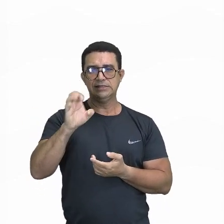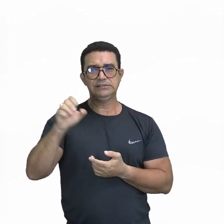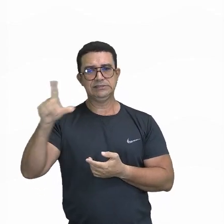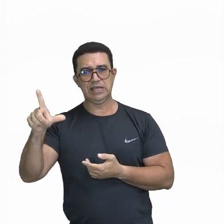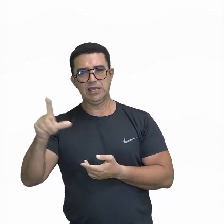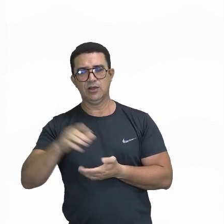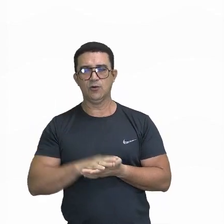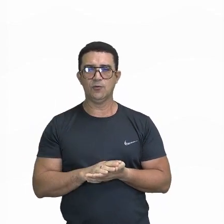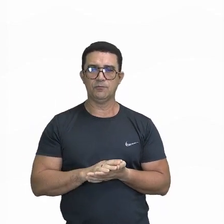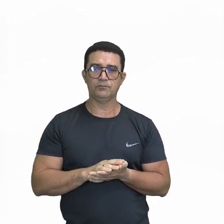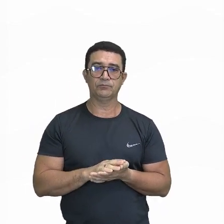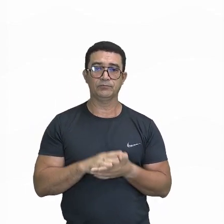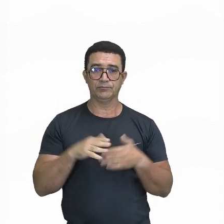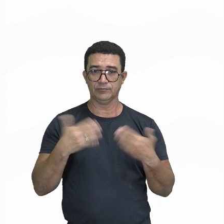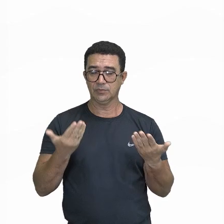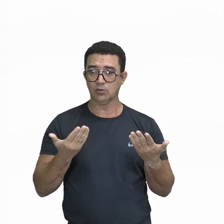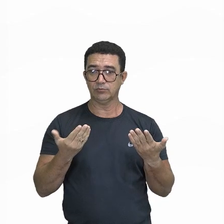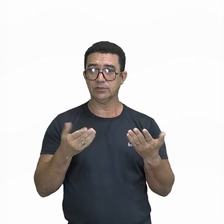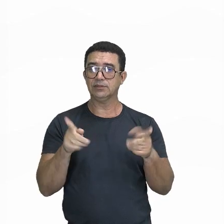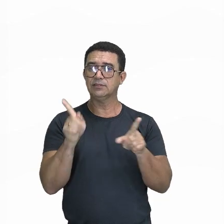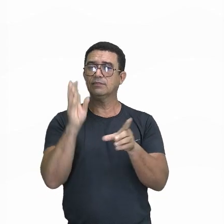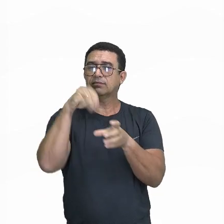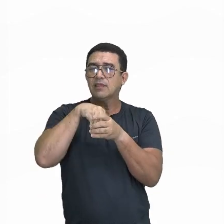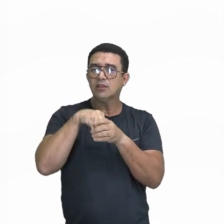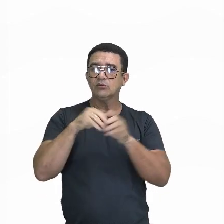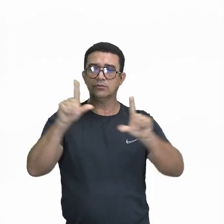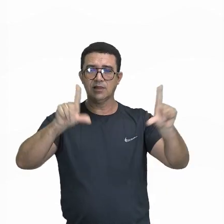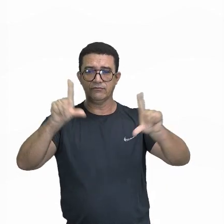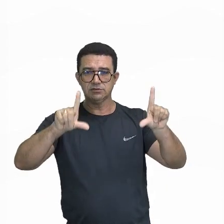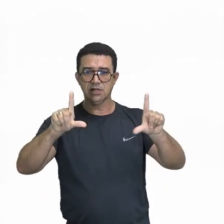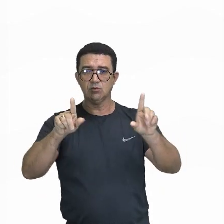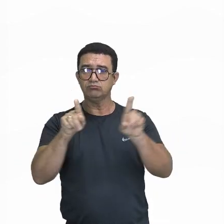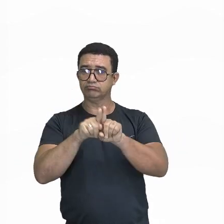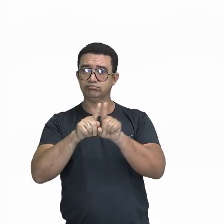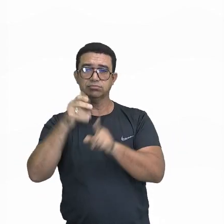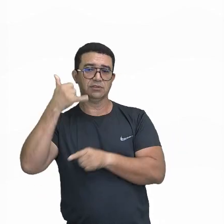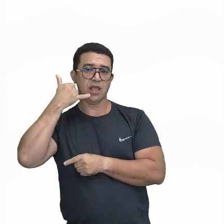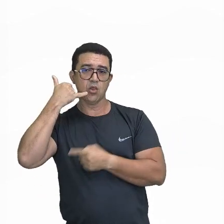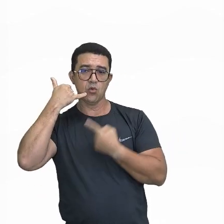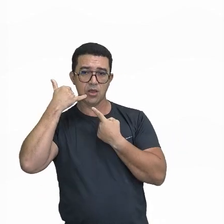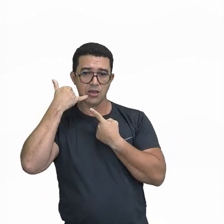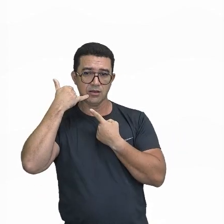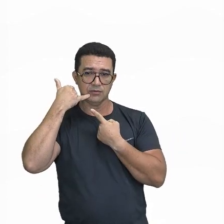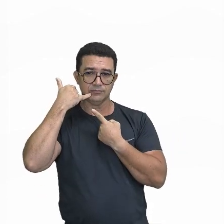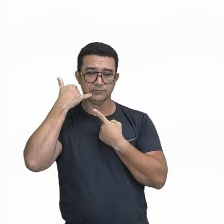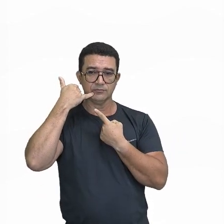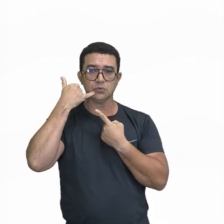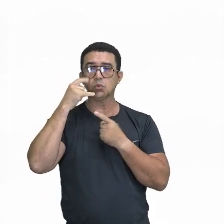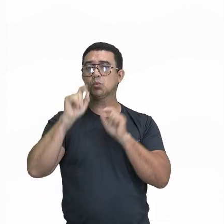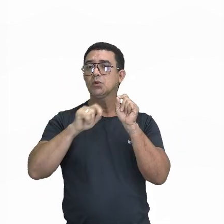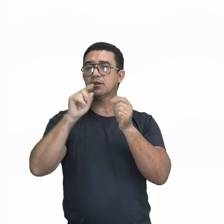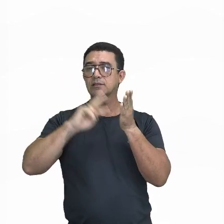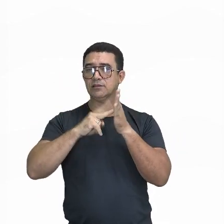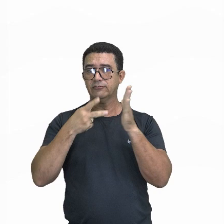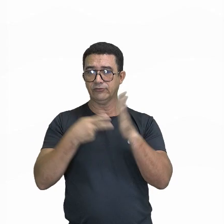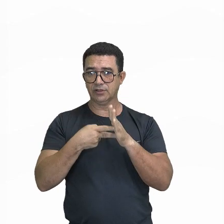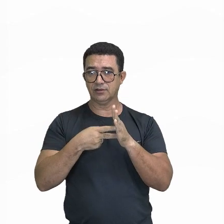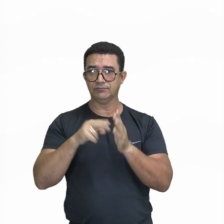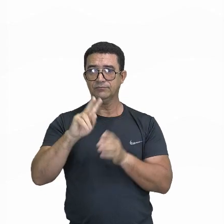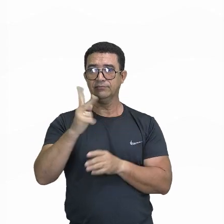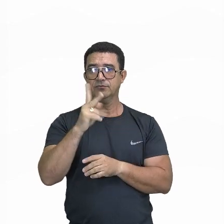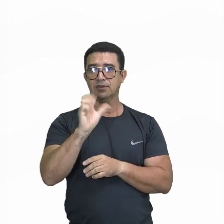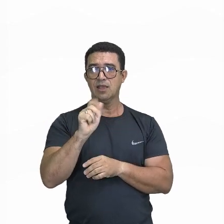PowerPoint e nos televisores, smartphone, por exemplo. E o que vem ser o hardware? A